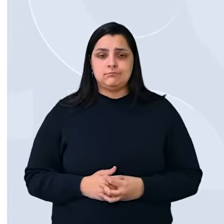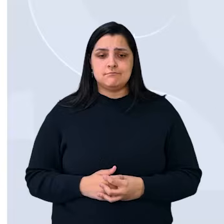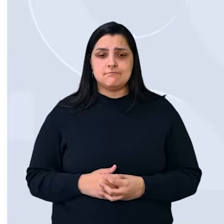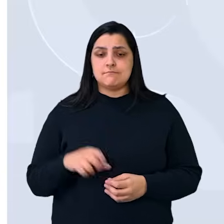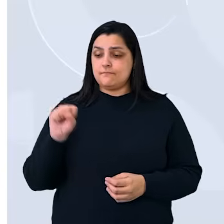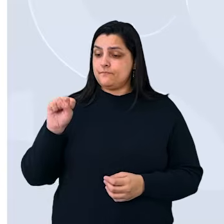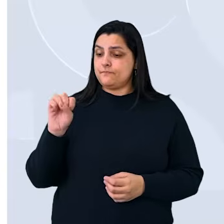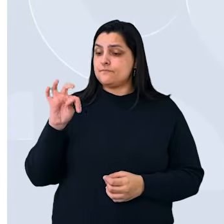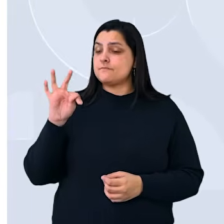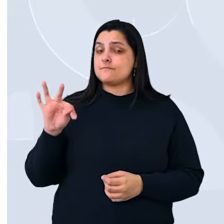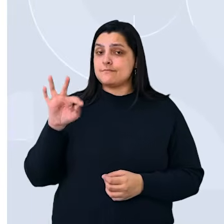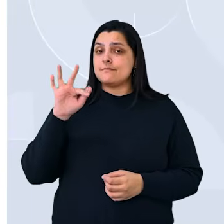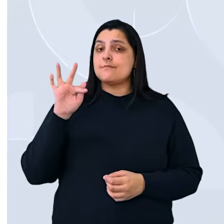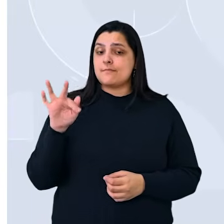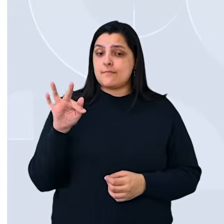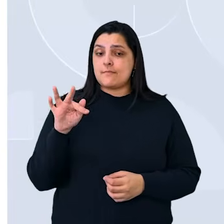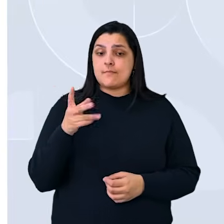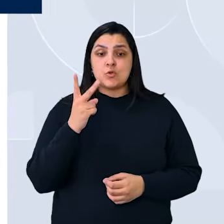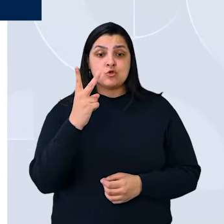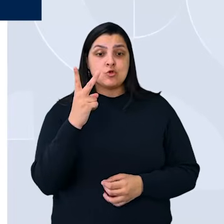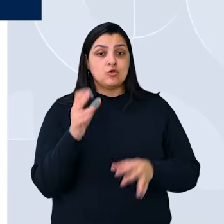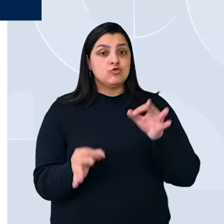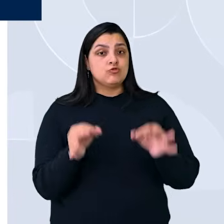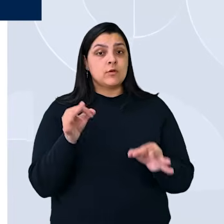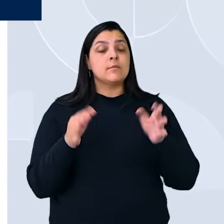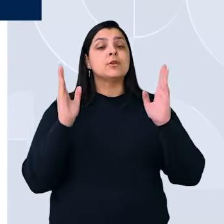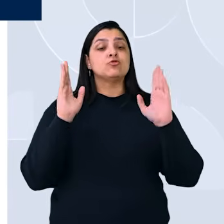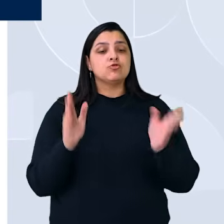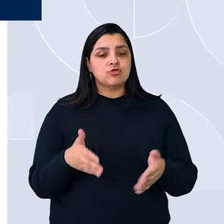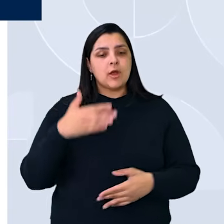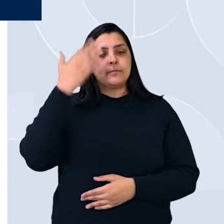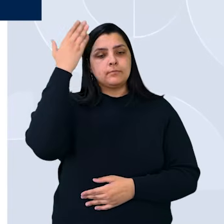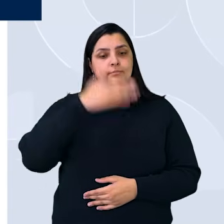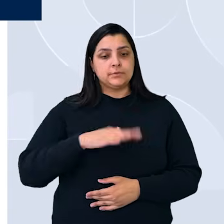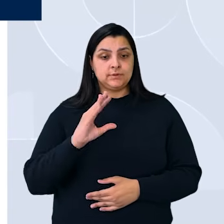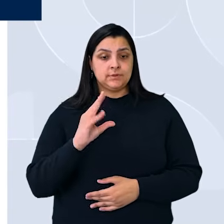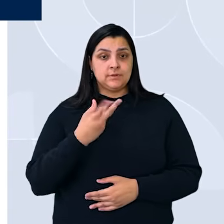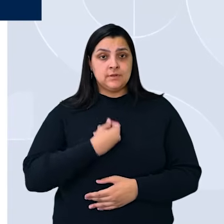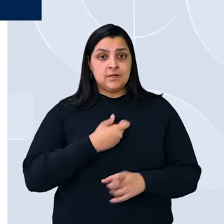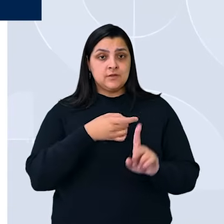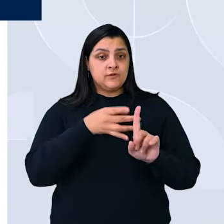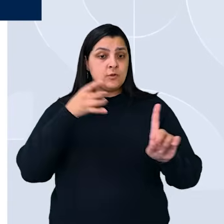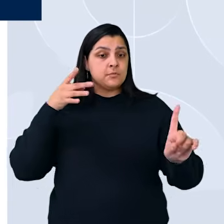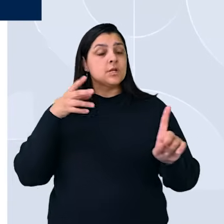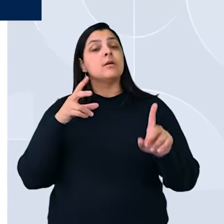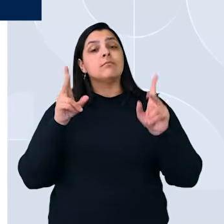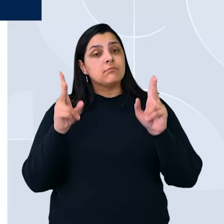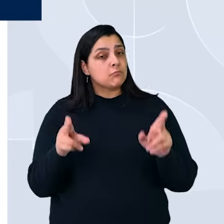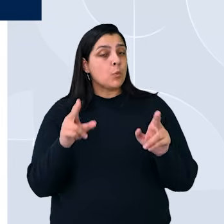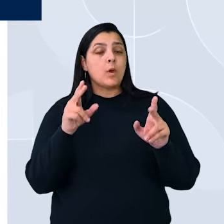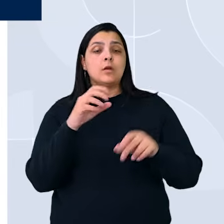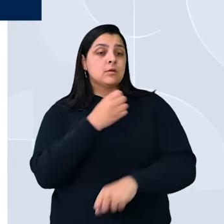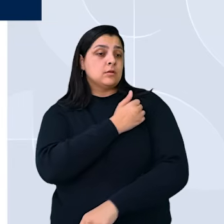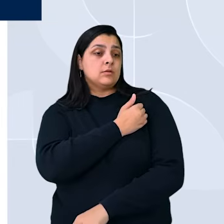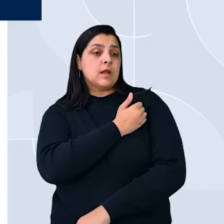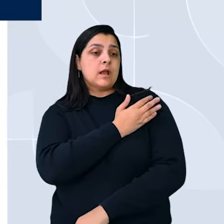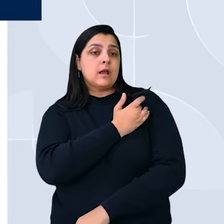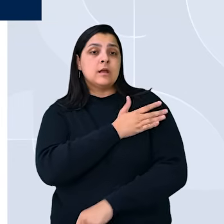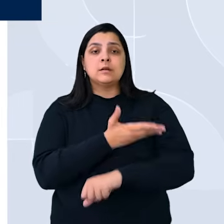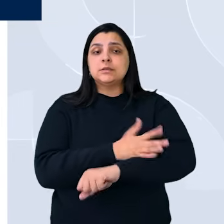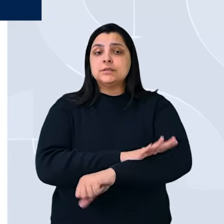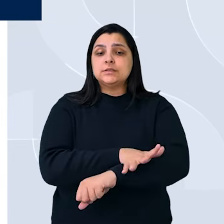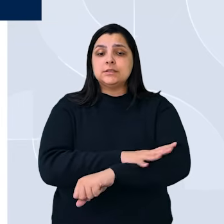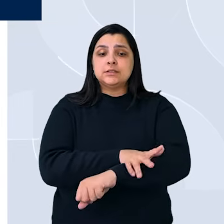que o Supremo Tribunal Federal, em 2 julgamentos, reconheceu a transfobia como espécie de racismo, vedando